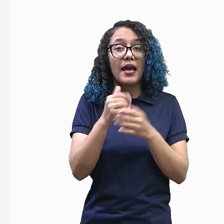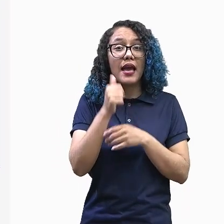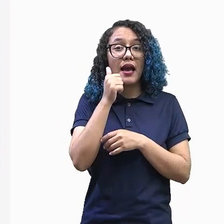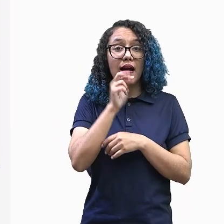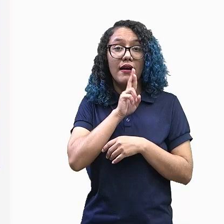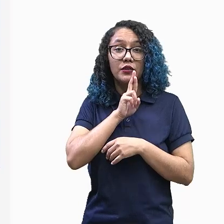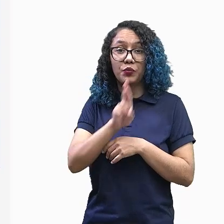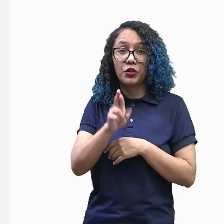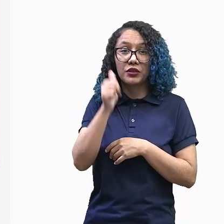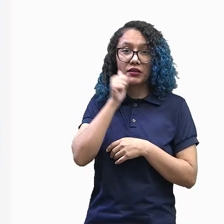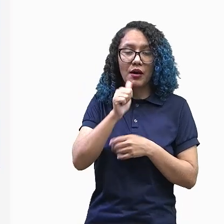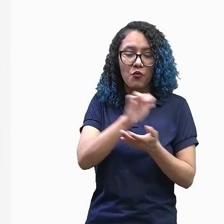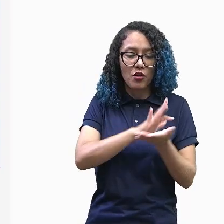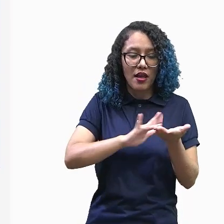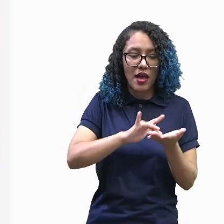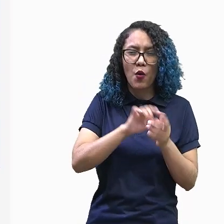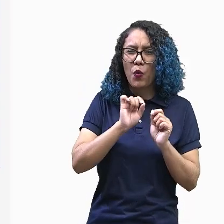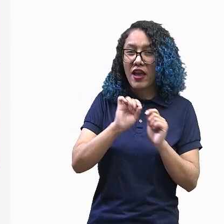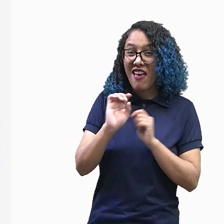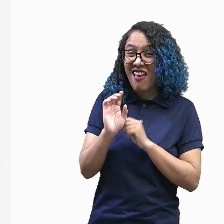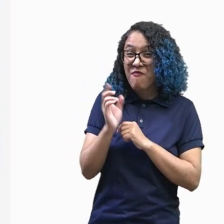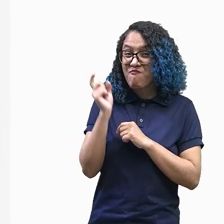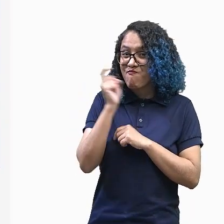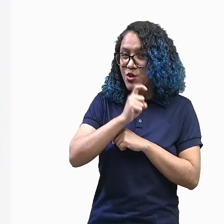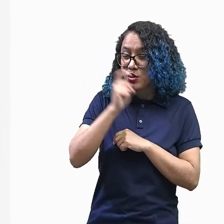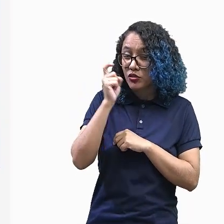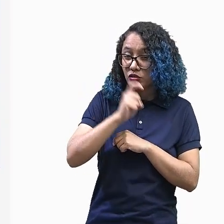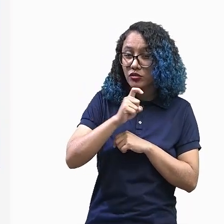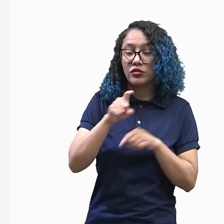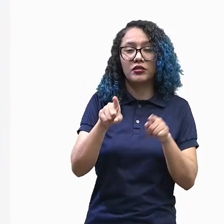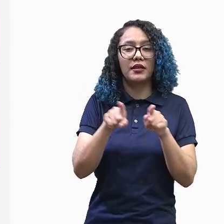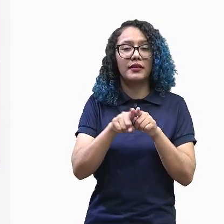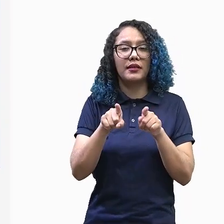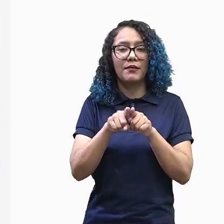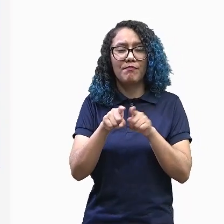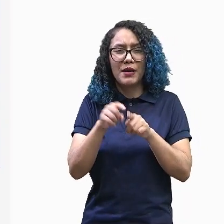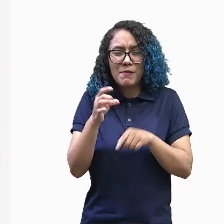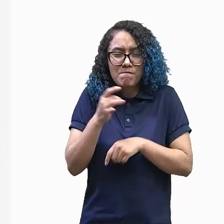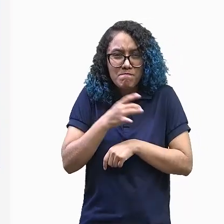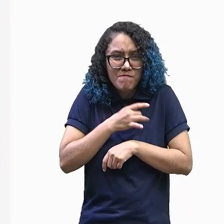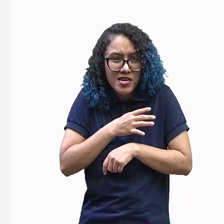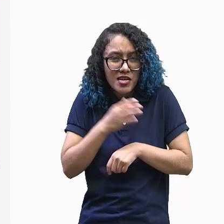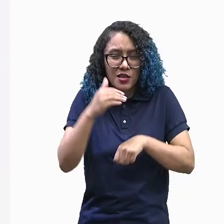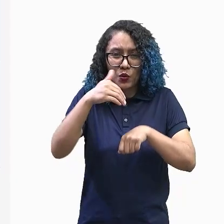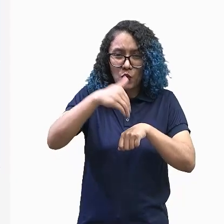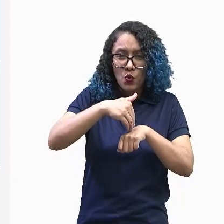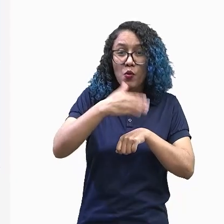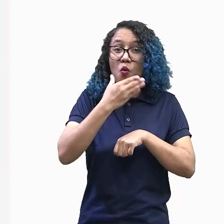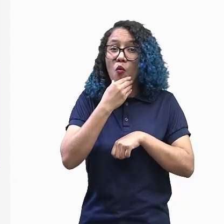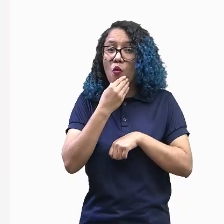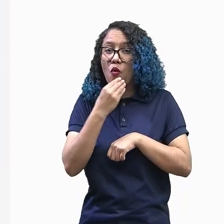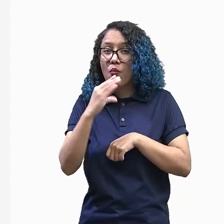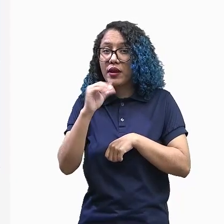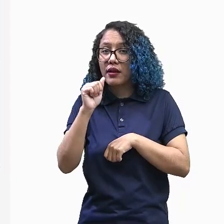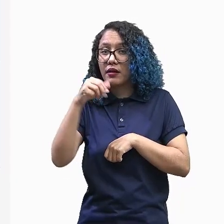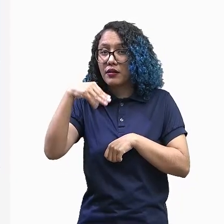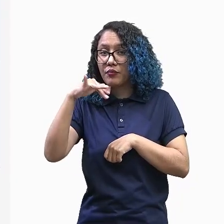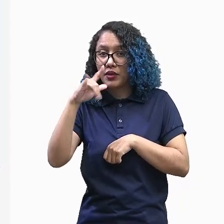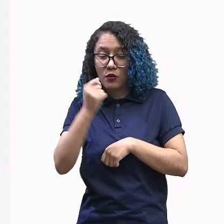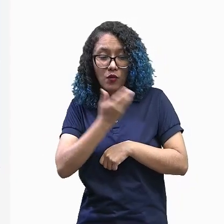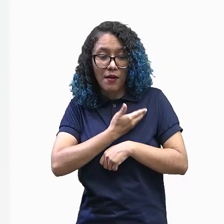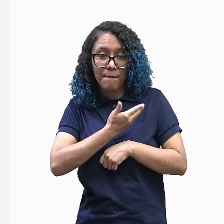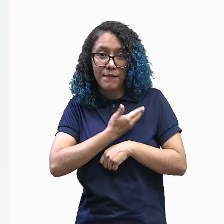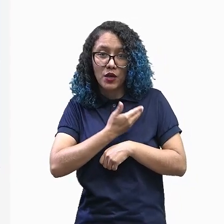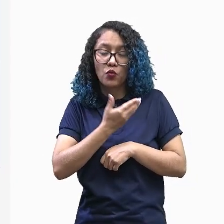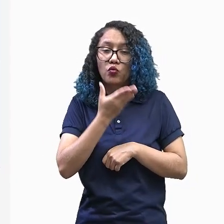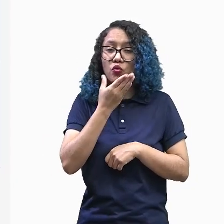era totalmente falsa. O medo e a culpa, né, porque o Camilo ele era amigo de Vilela e ele